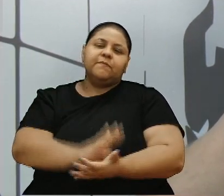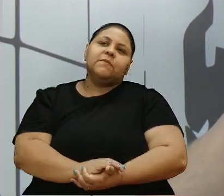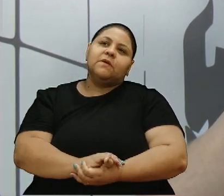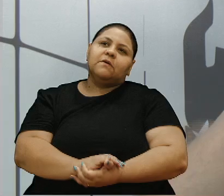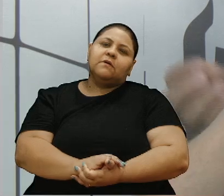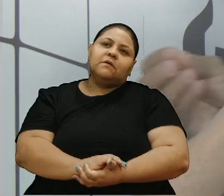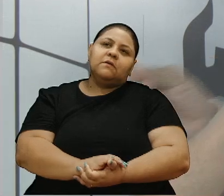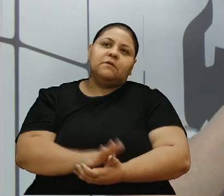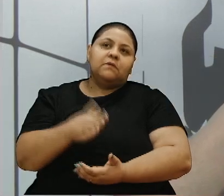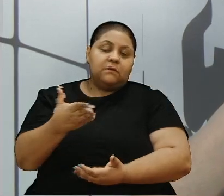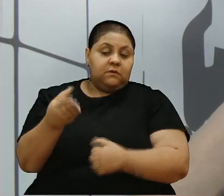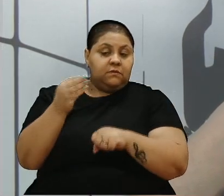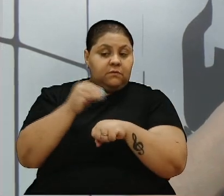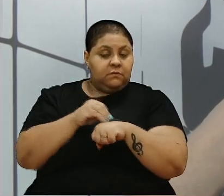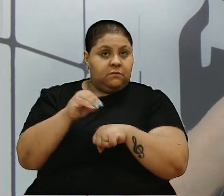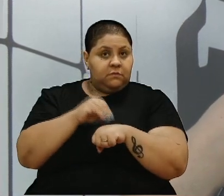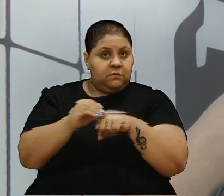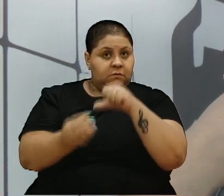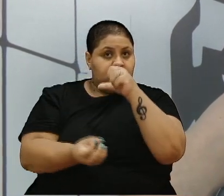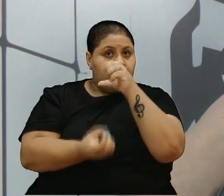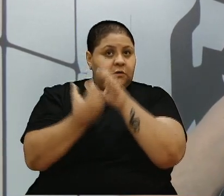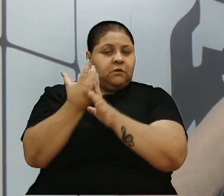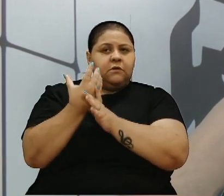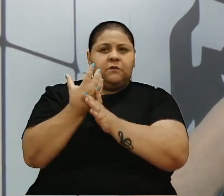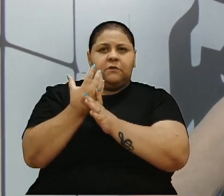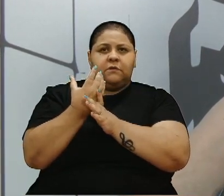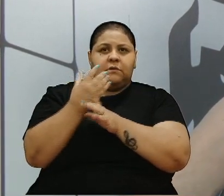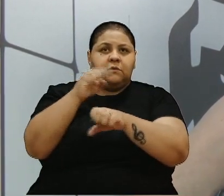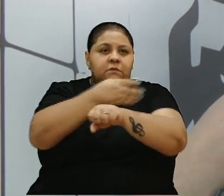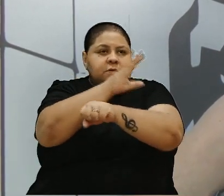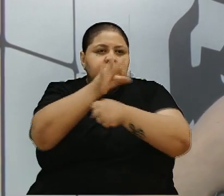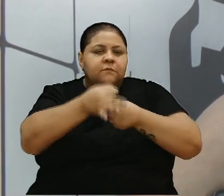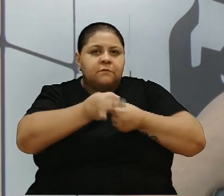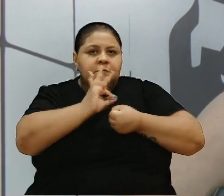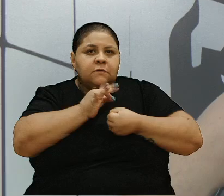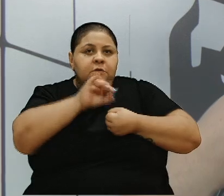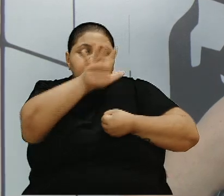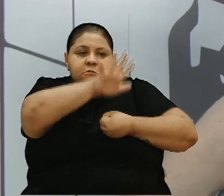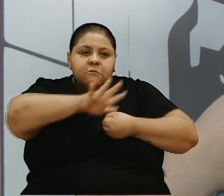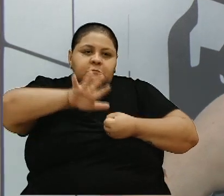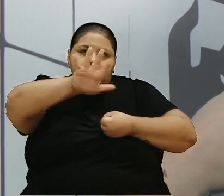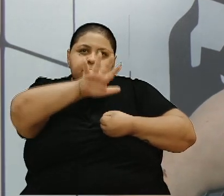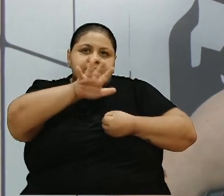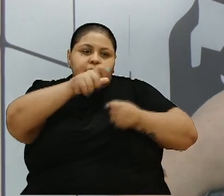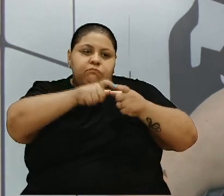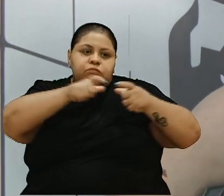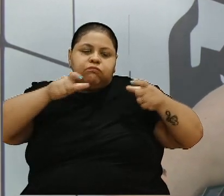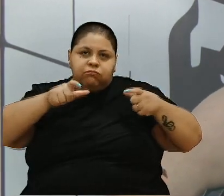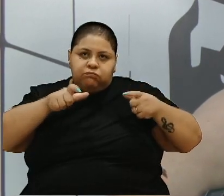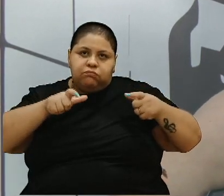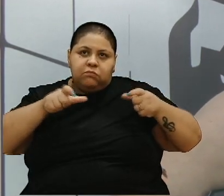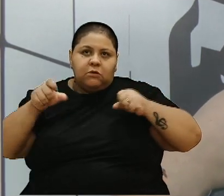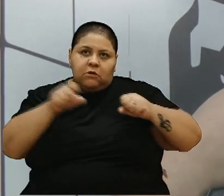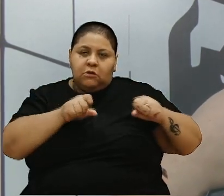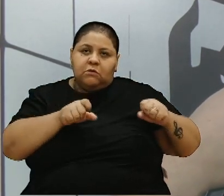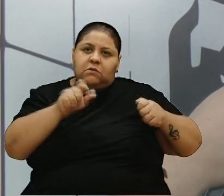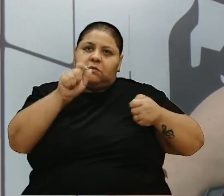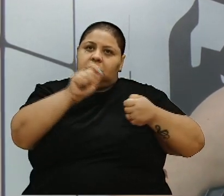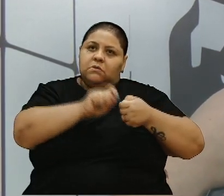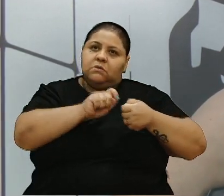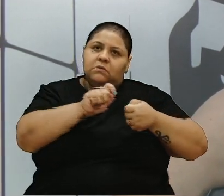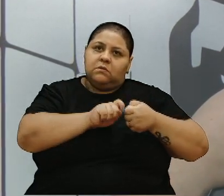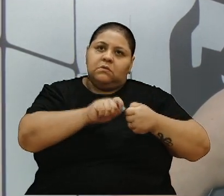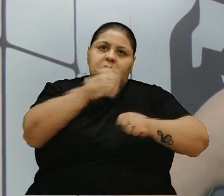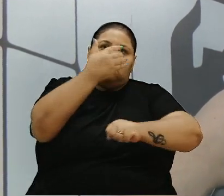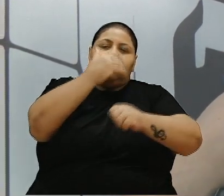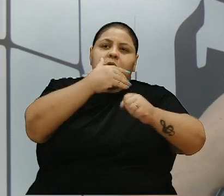Então, sugeri a implementação lá dos pavilhões da Festa da Uva, que é uma área muito grande. Lá poderia ser realizado os